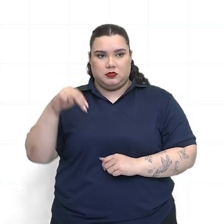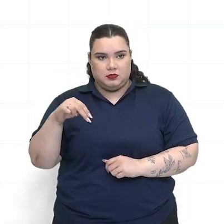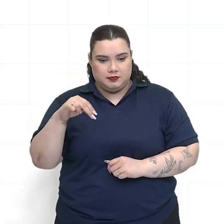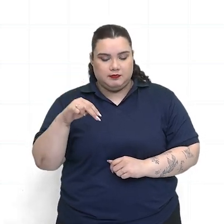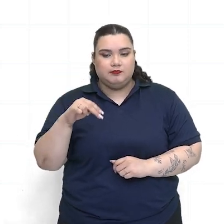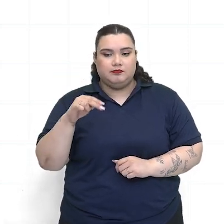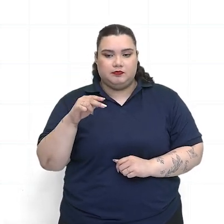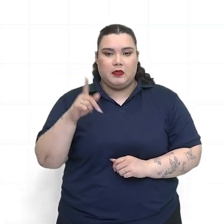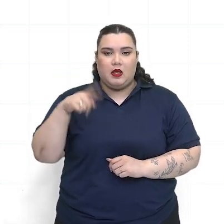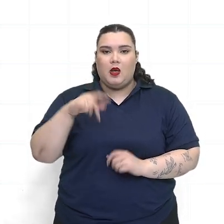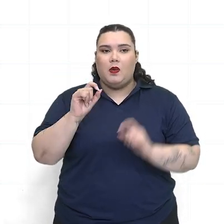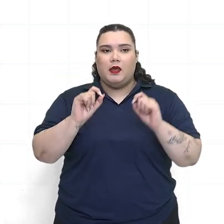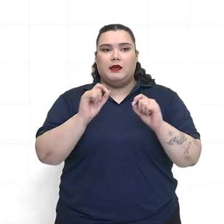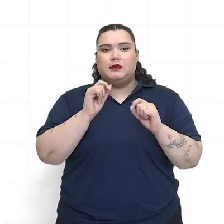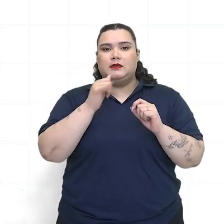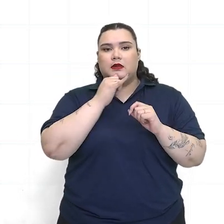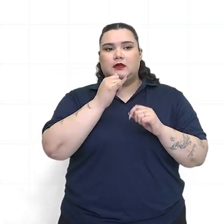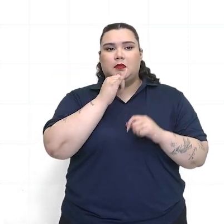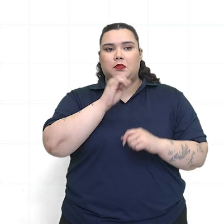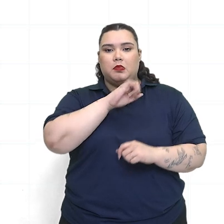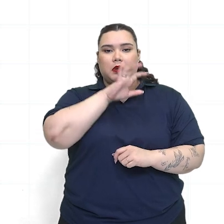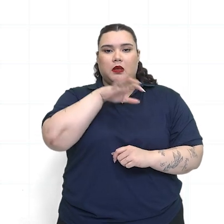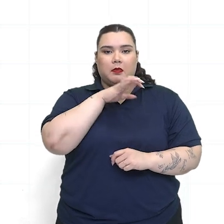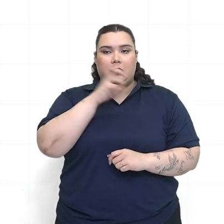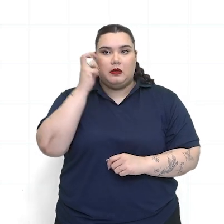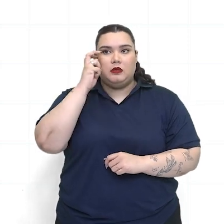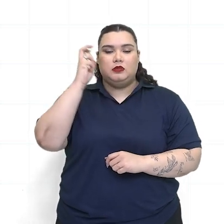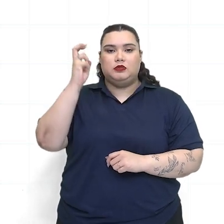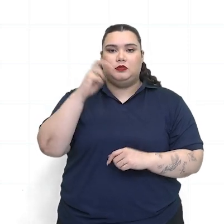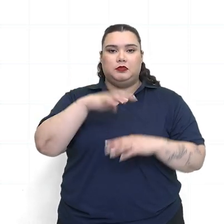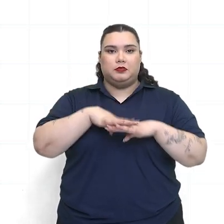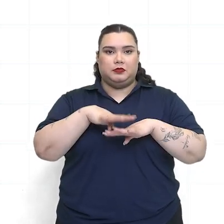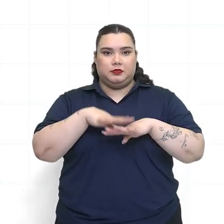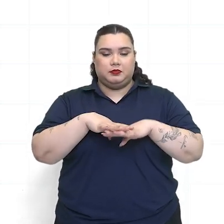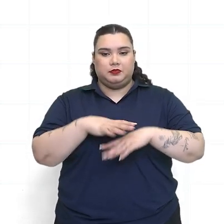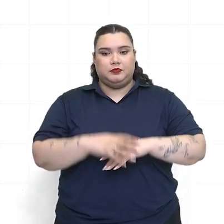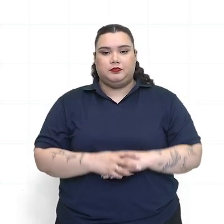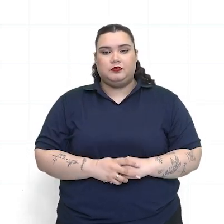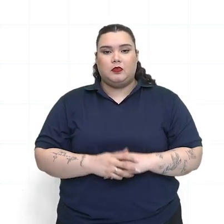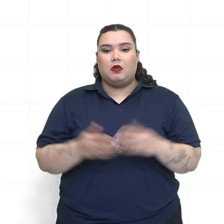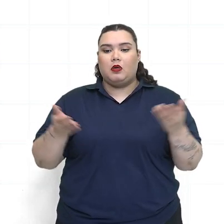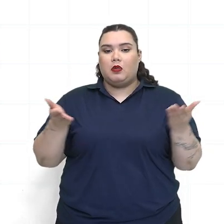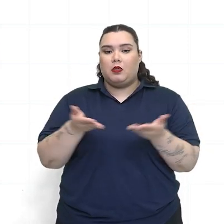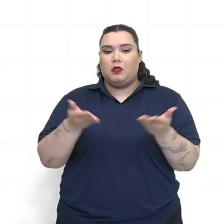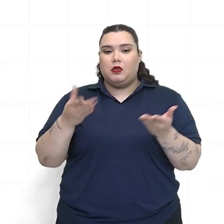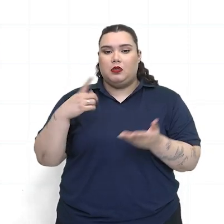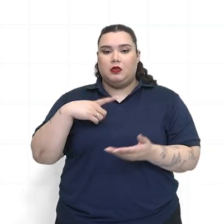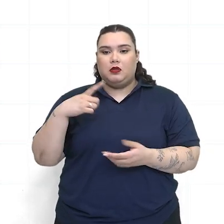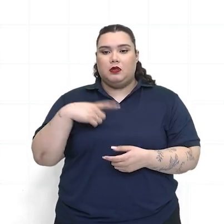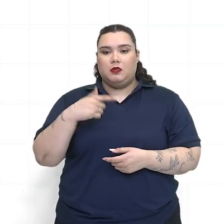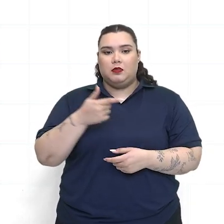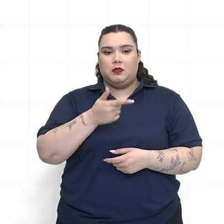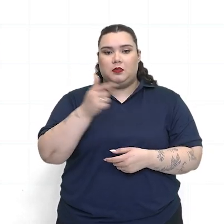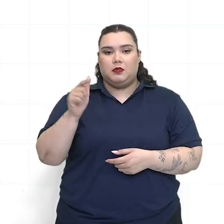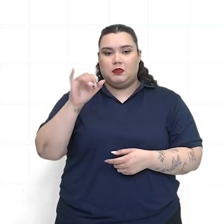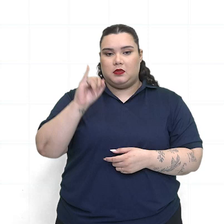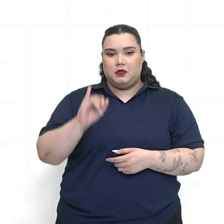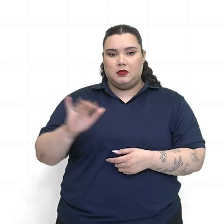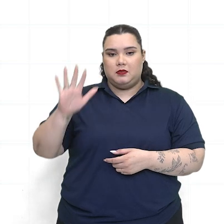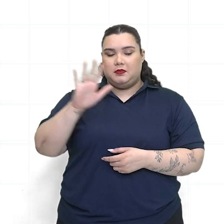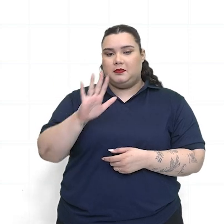dos animais mais inteligentes aí na matemática. E agora nós temos uma